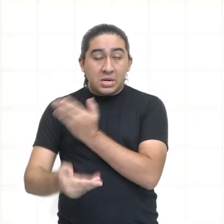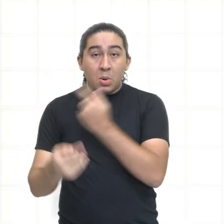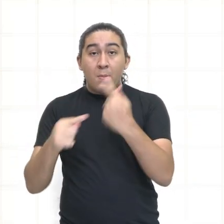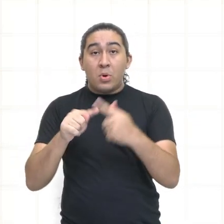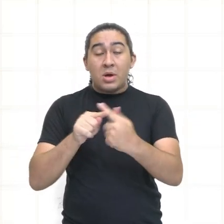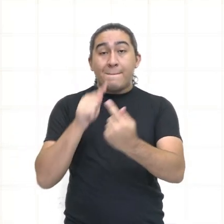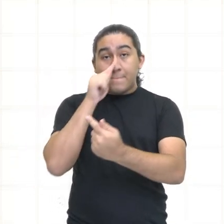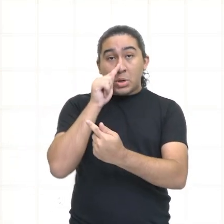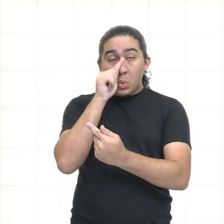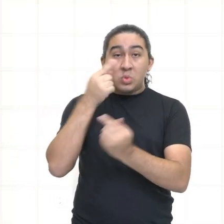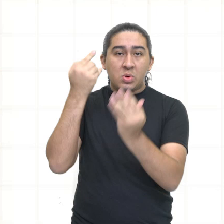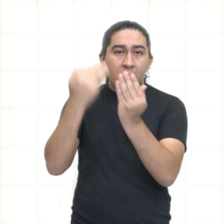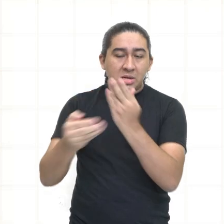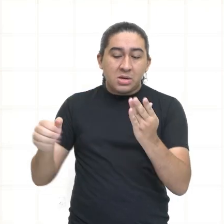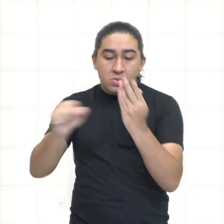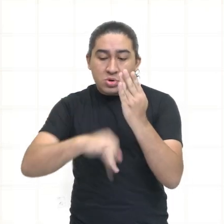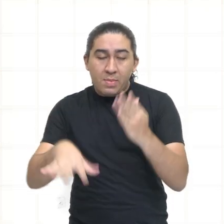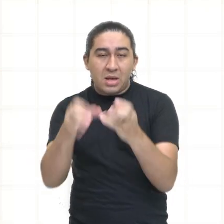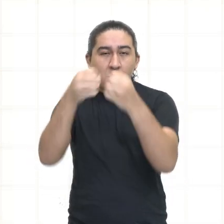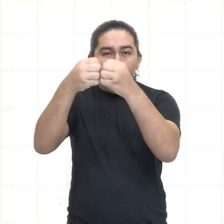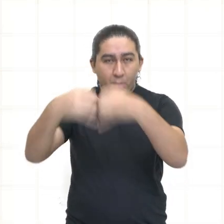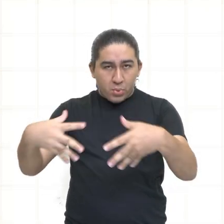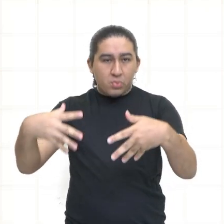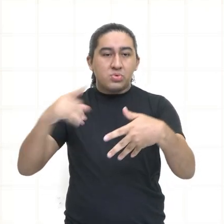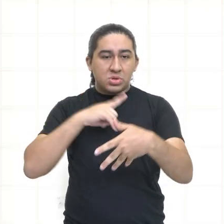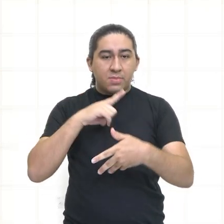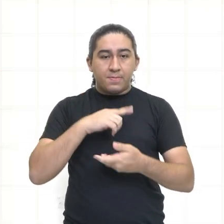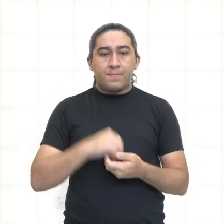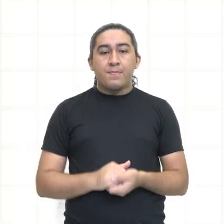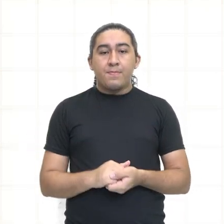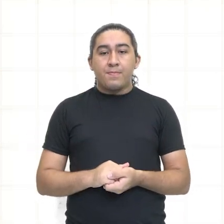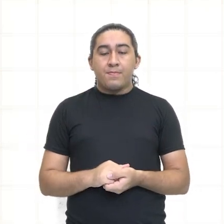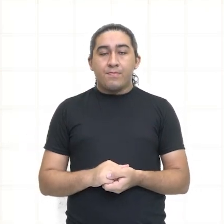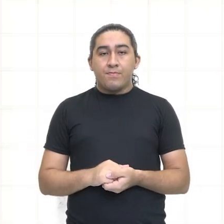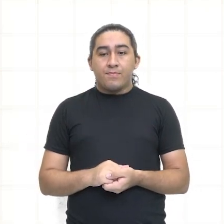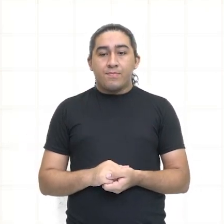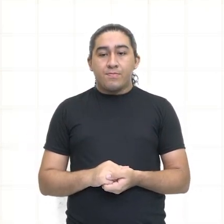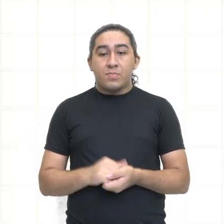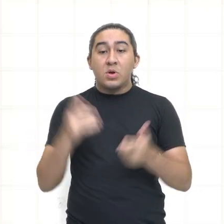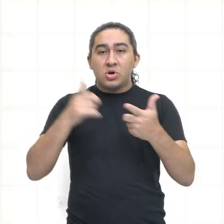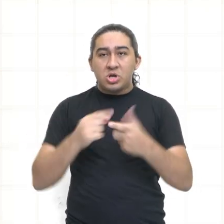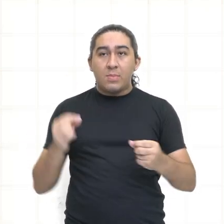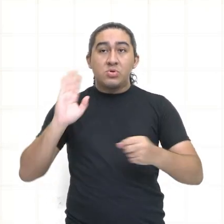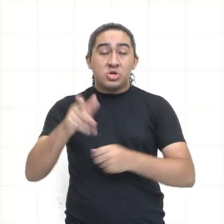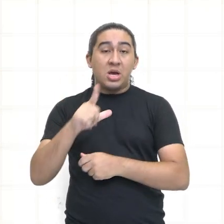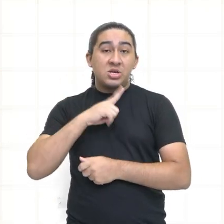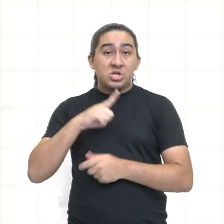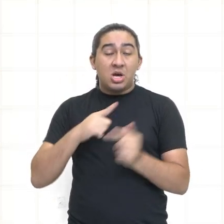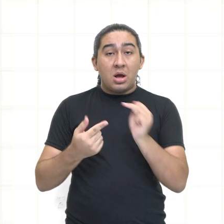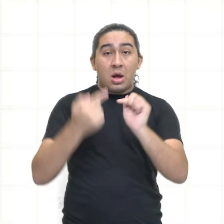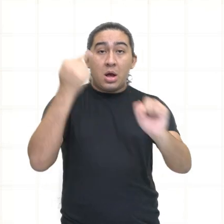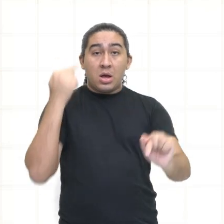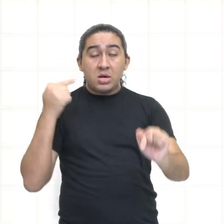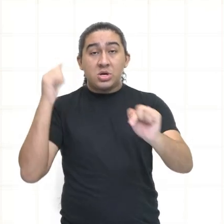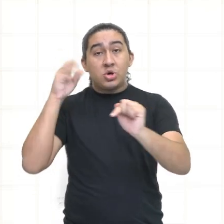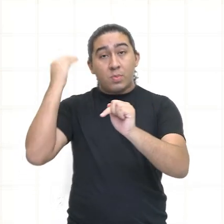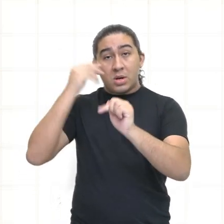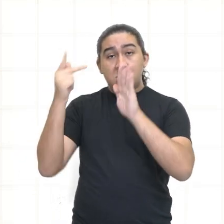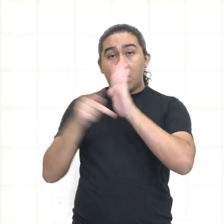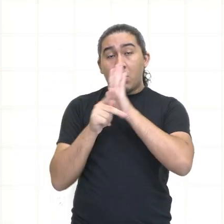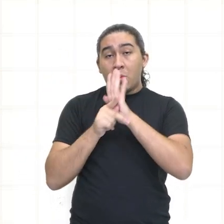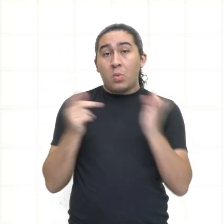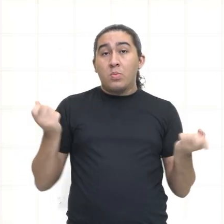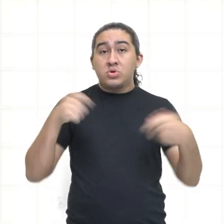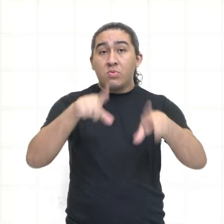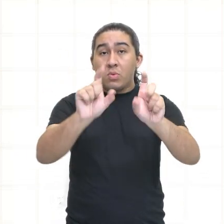destruição imediata e completa, que no caso aí é a bomba atômica. E o Japão já tinha tido aí a experiência